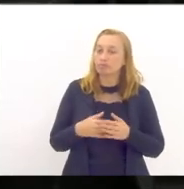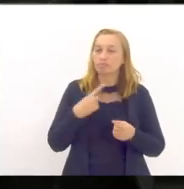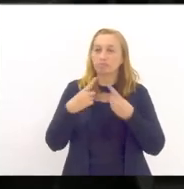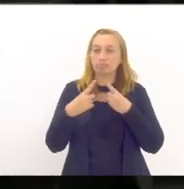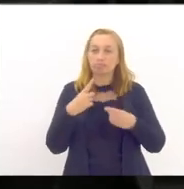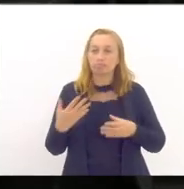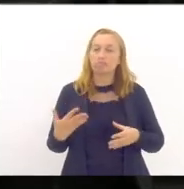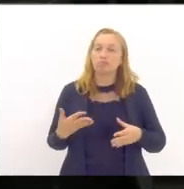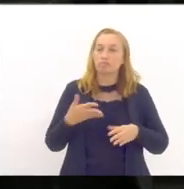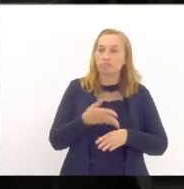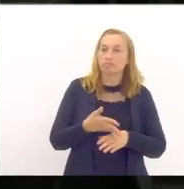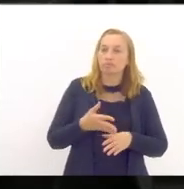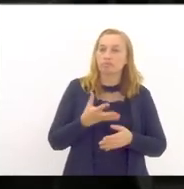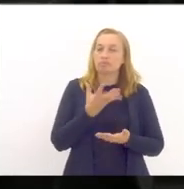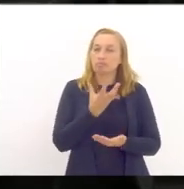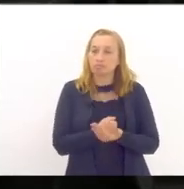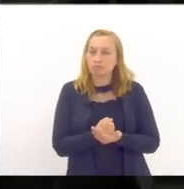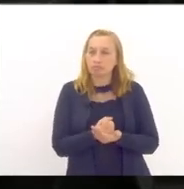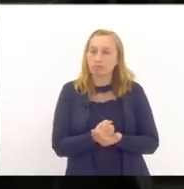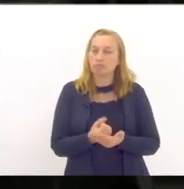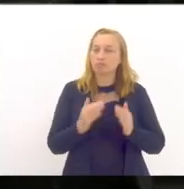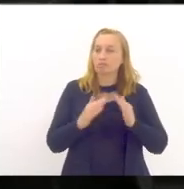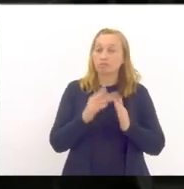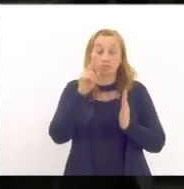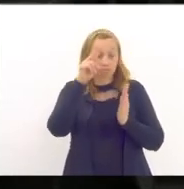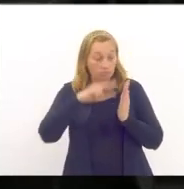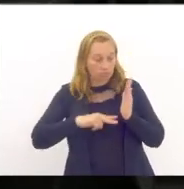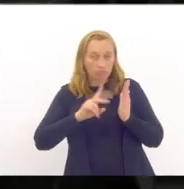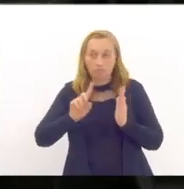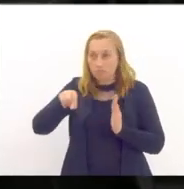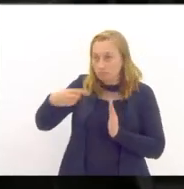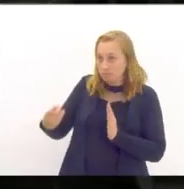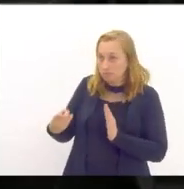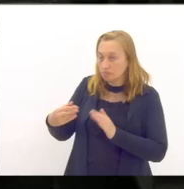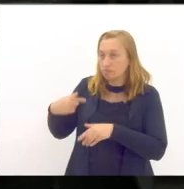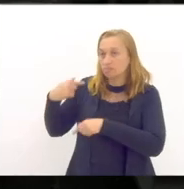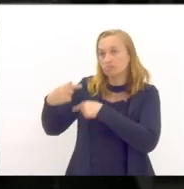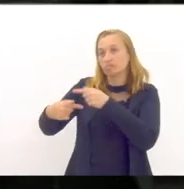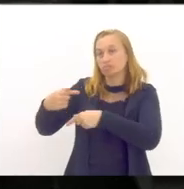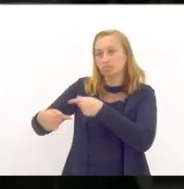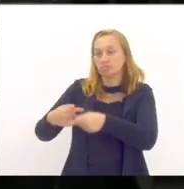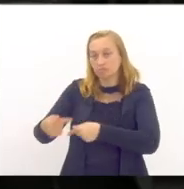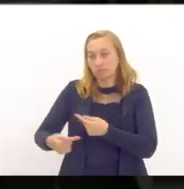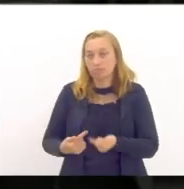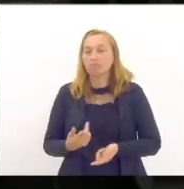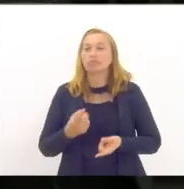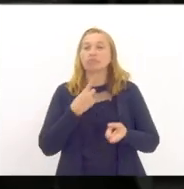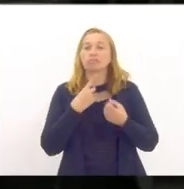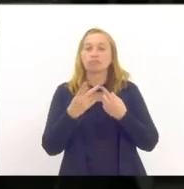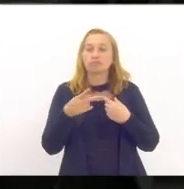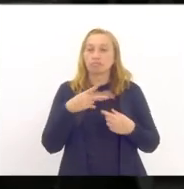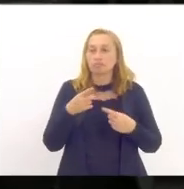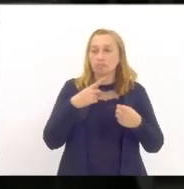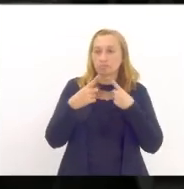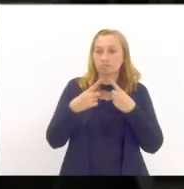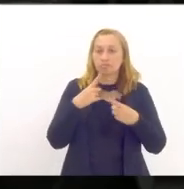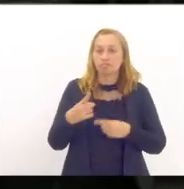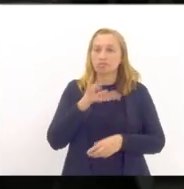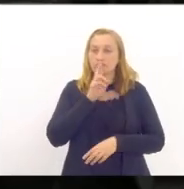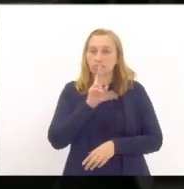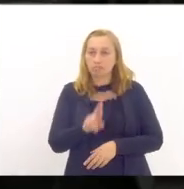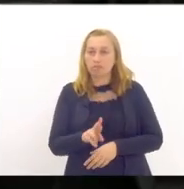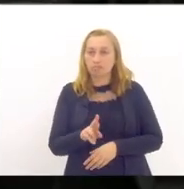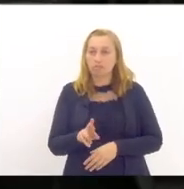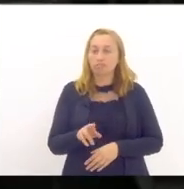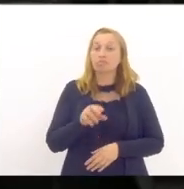entram, dessa casa e poderá ser lido por outras gerações. Esse discurso, ele tem um recado.